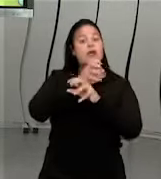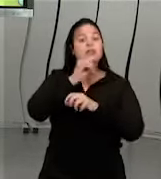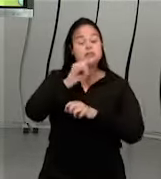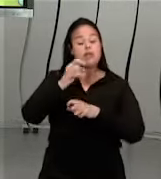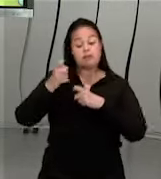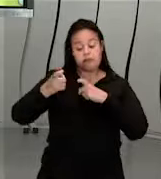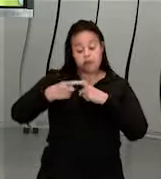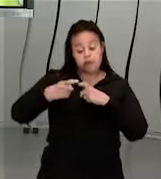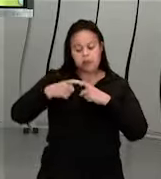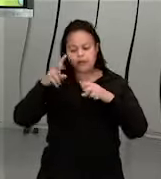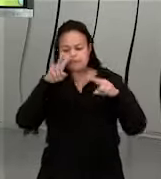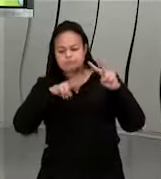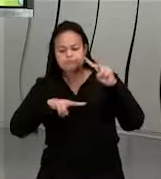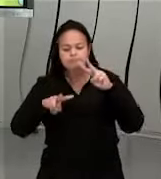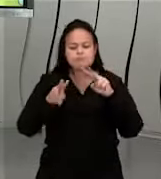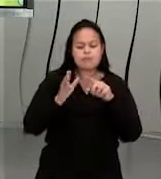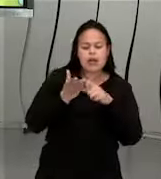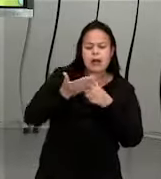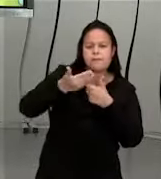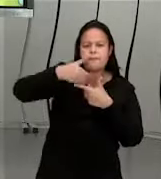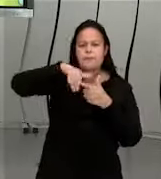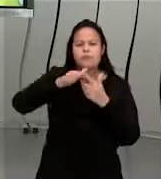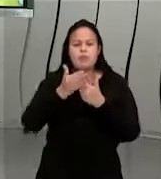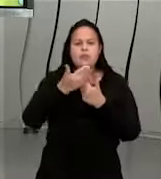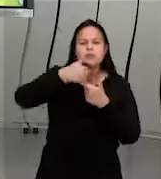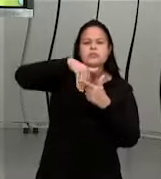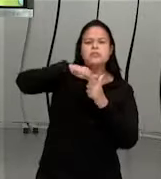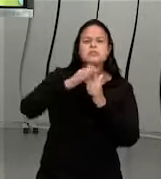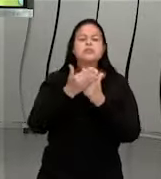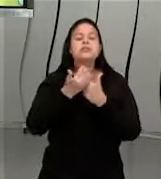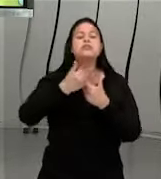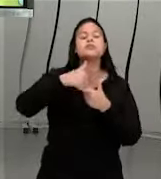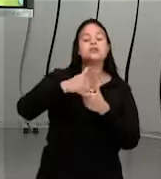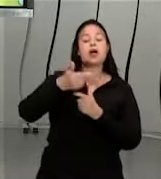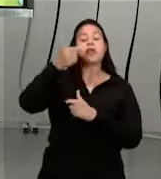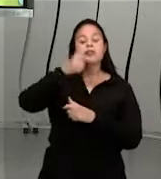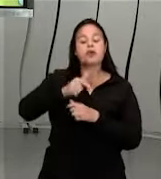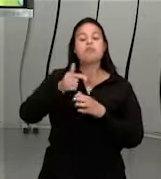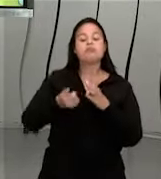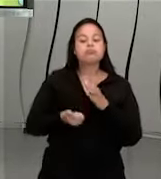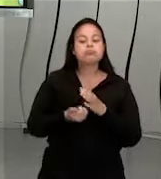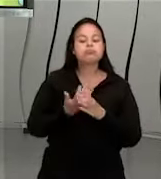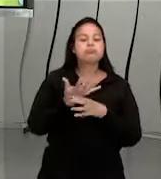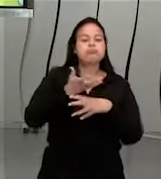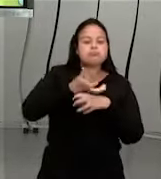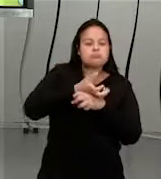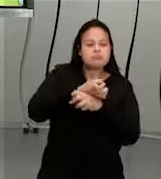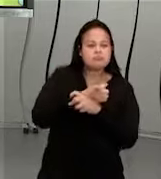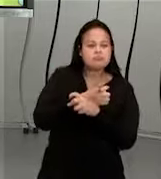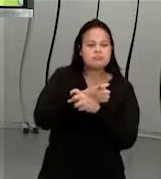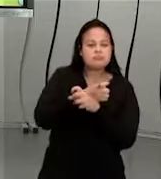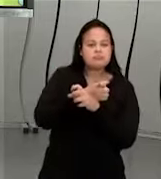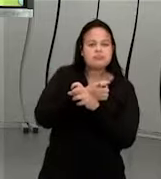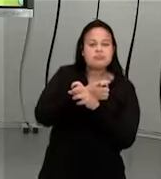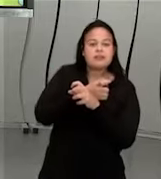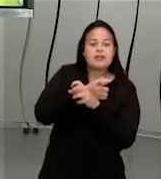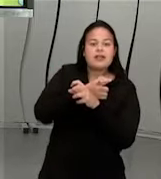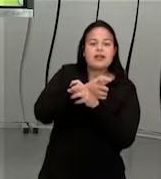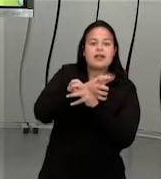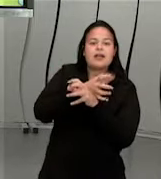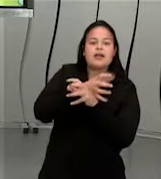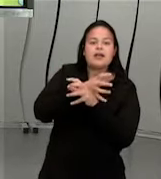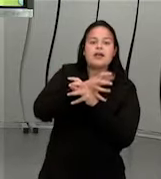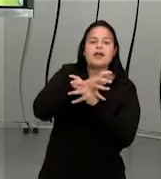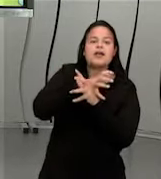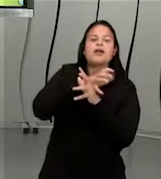aí ele faz o isolamento dessa região e você consegue recuperar essa área. Você consegue regenerar, por